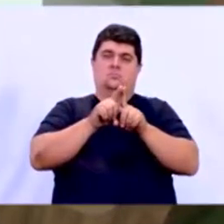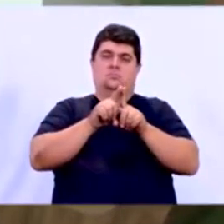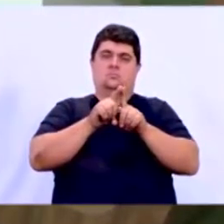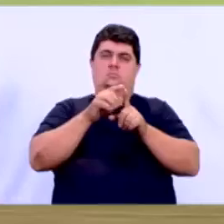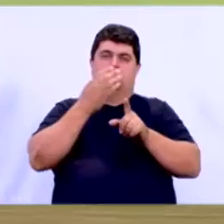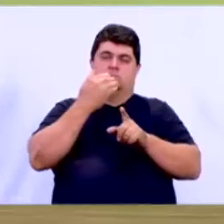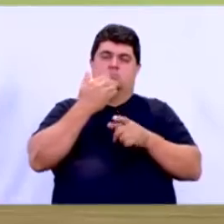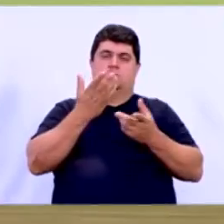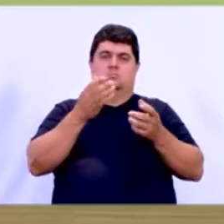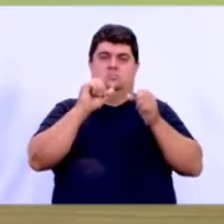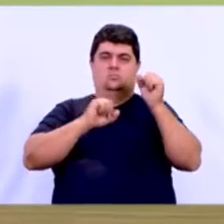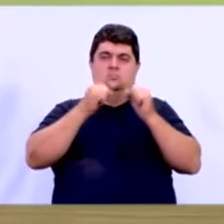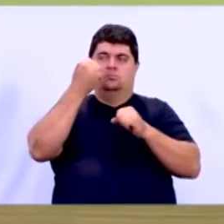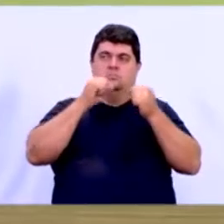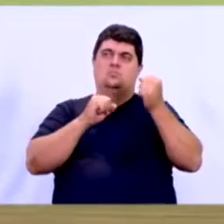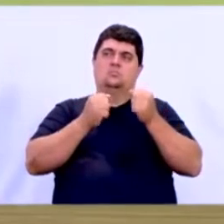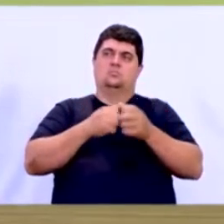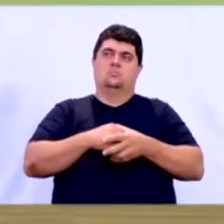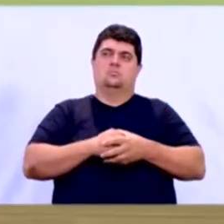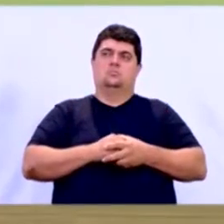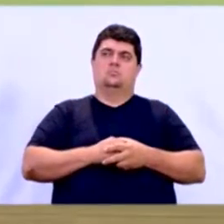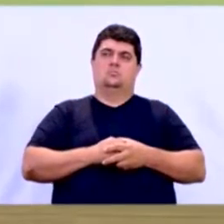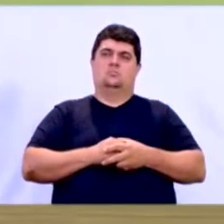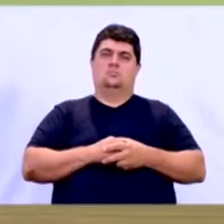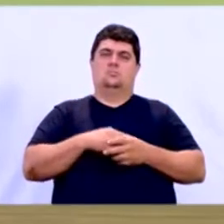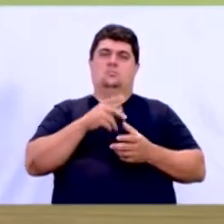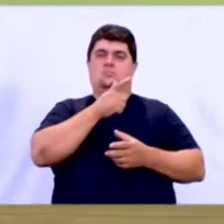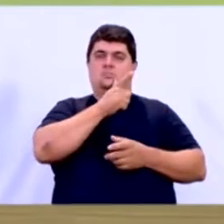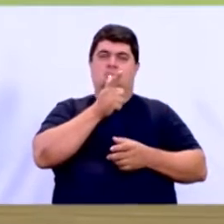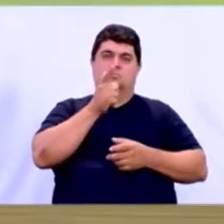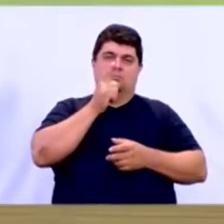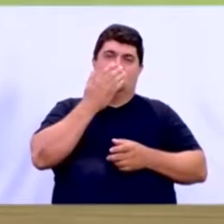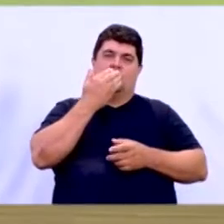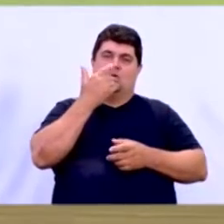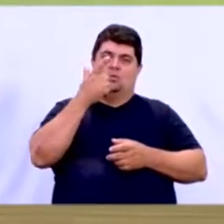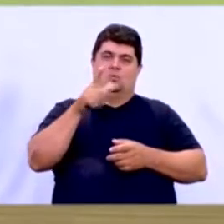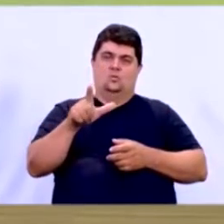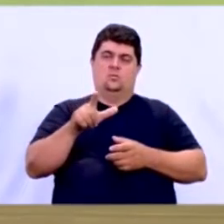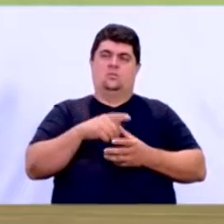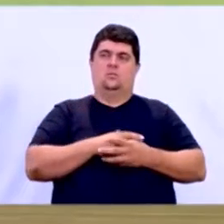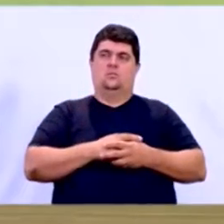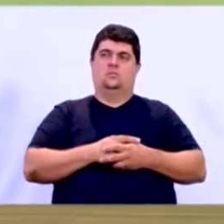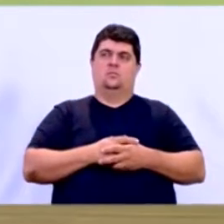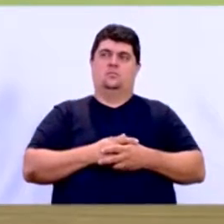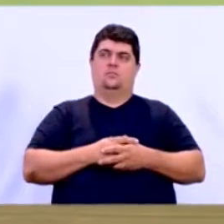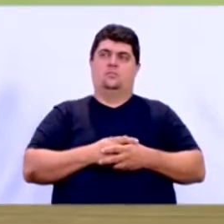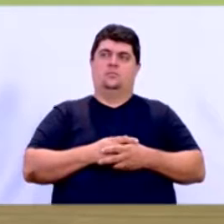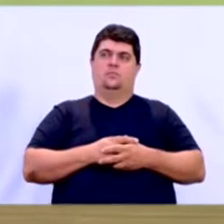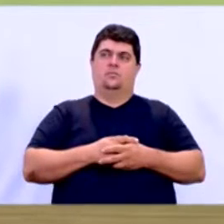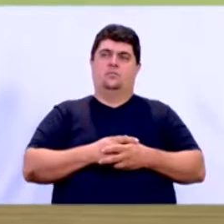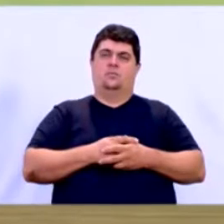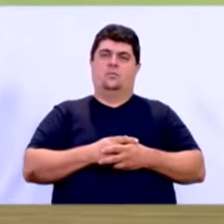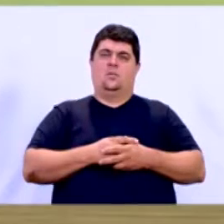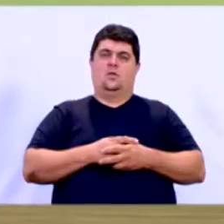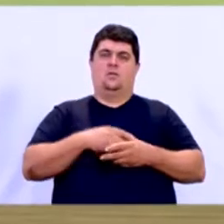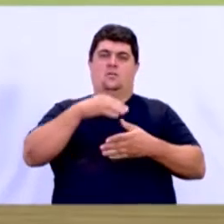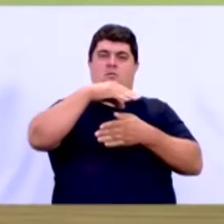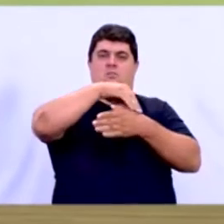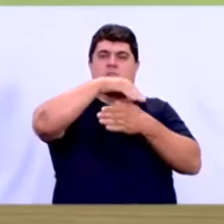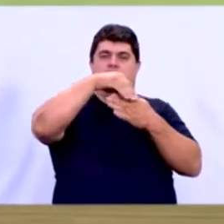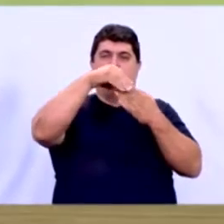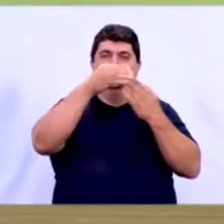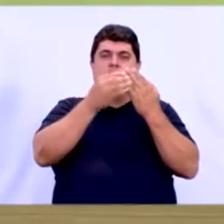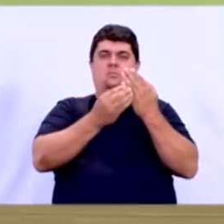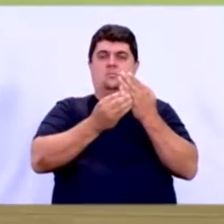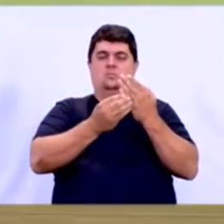indústria. Nós temos aqui o quiosque, que é gastronomia, não é, professora? Uma pastelaria, que é produção e